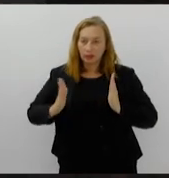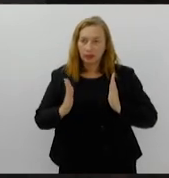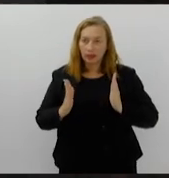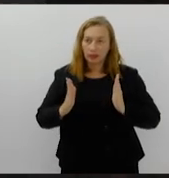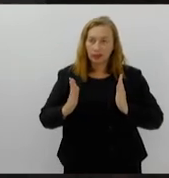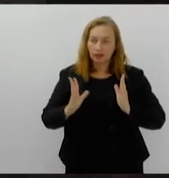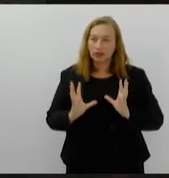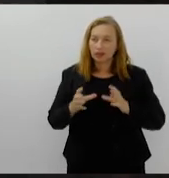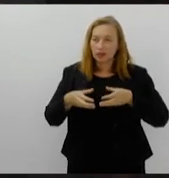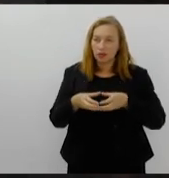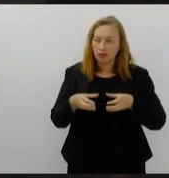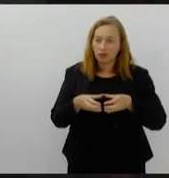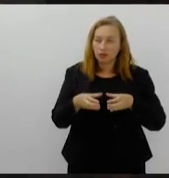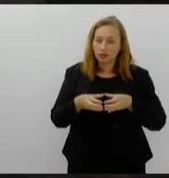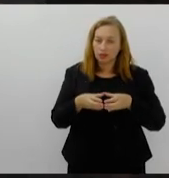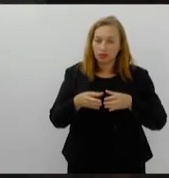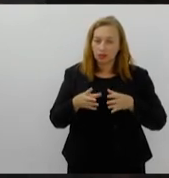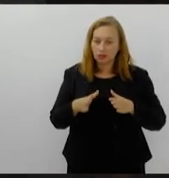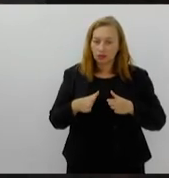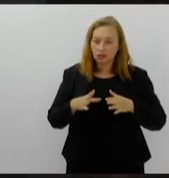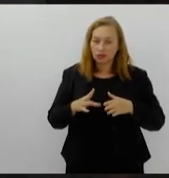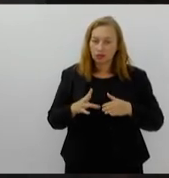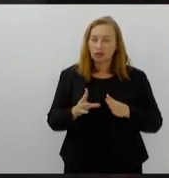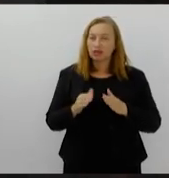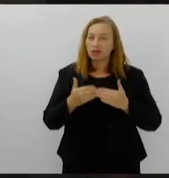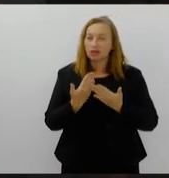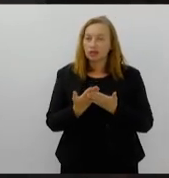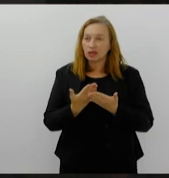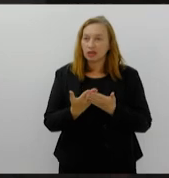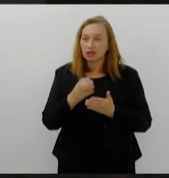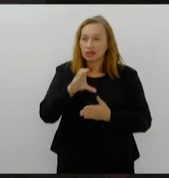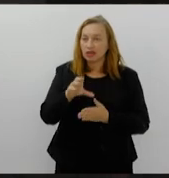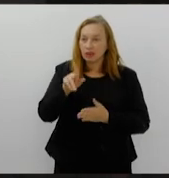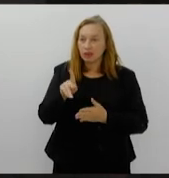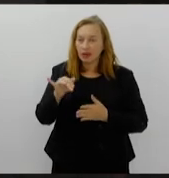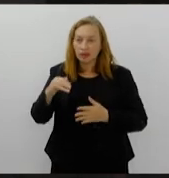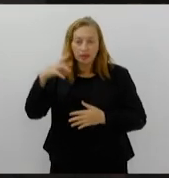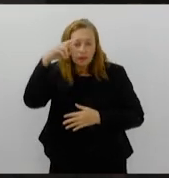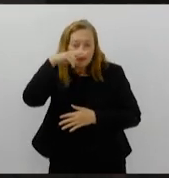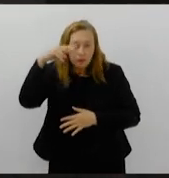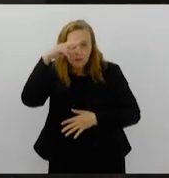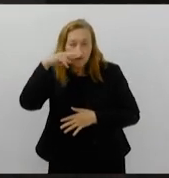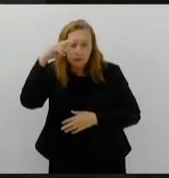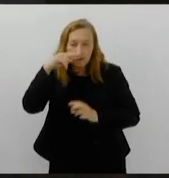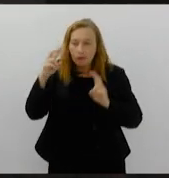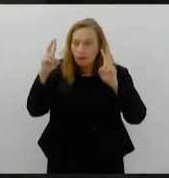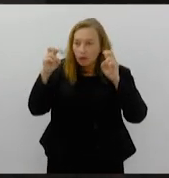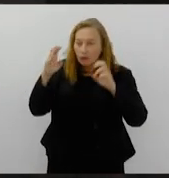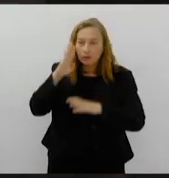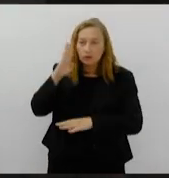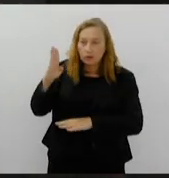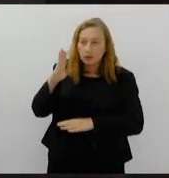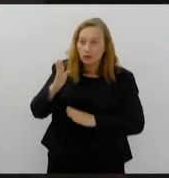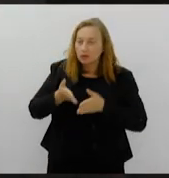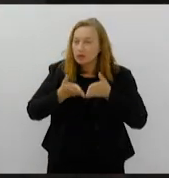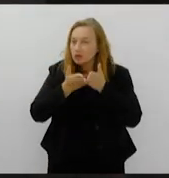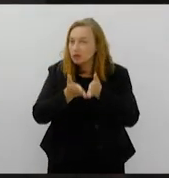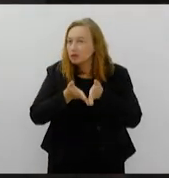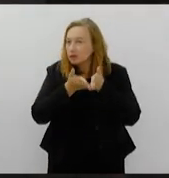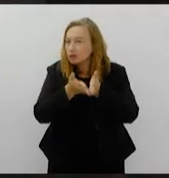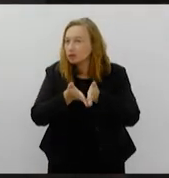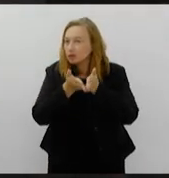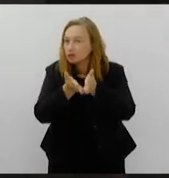da Comissão Parlamentar de Inquérito, CPI, para investigar e analisar casos específicos de embarcações que